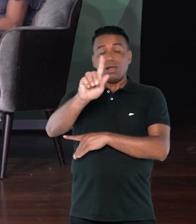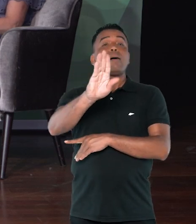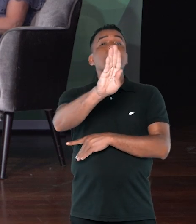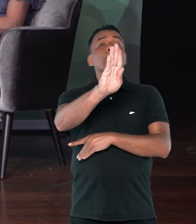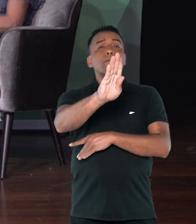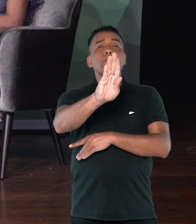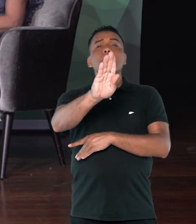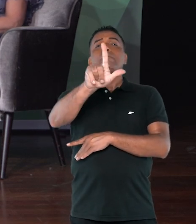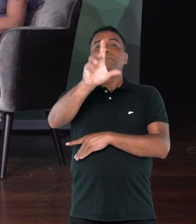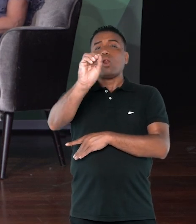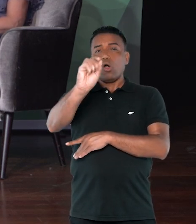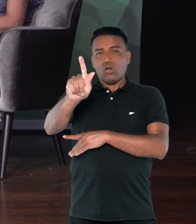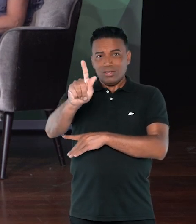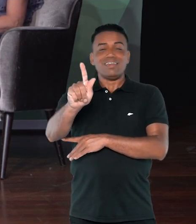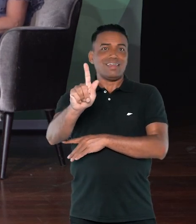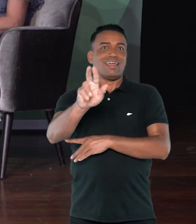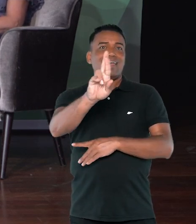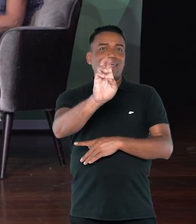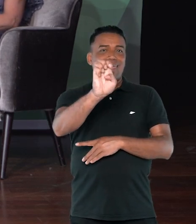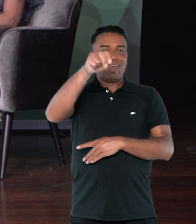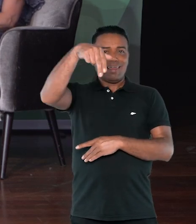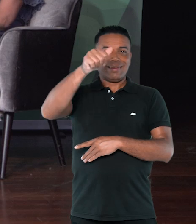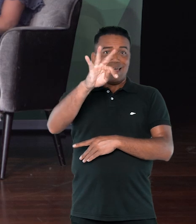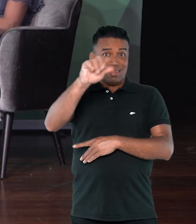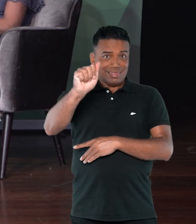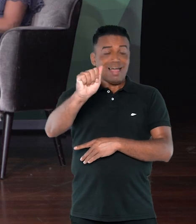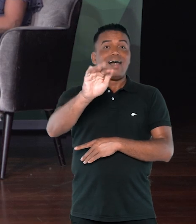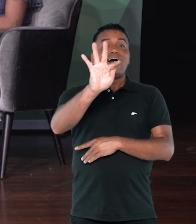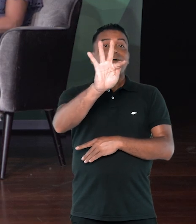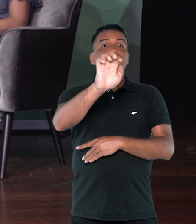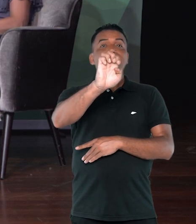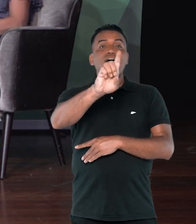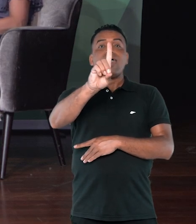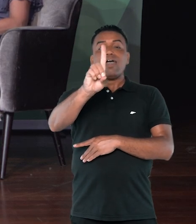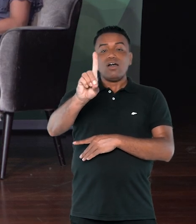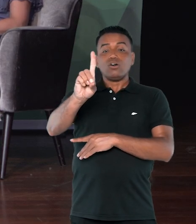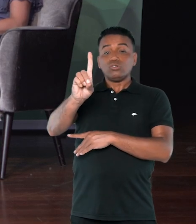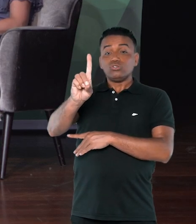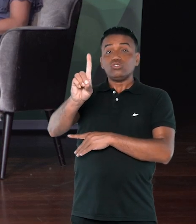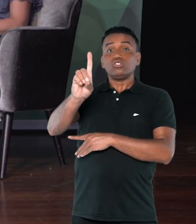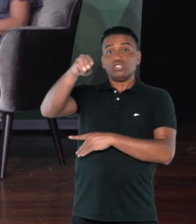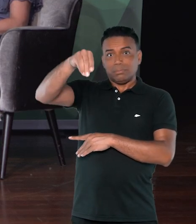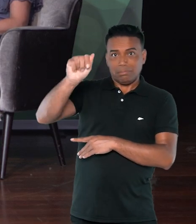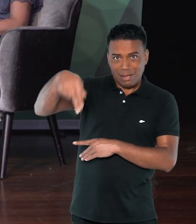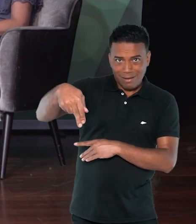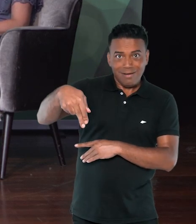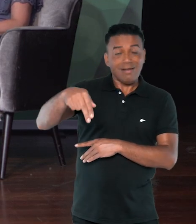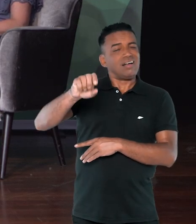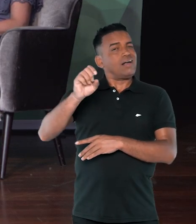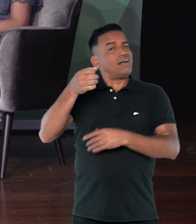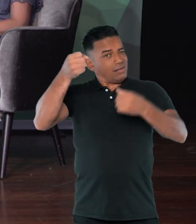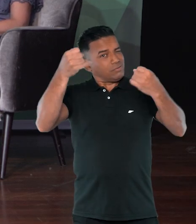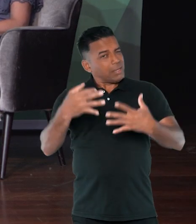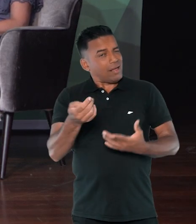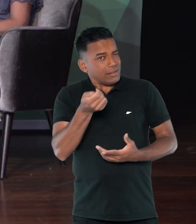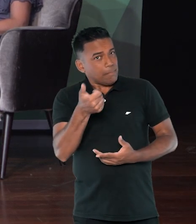renata.com.br. Renata Feldman. Renata Feldman. Que está sendo reformulado. Nós vamos falar sobre ele daqui a pouquinho. E ao